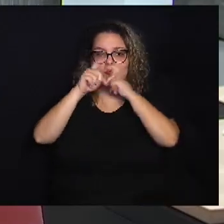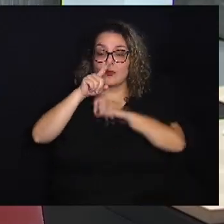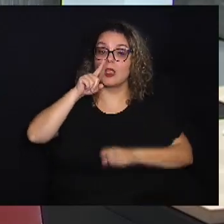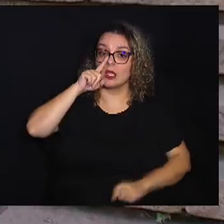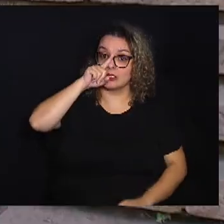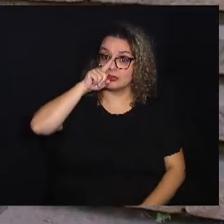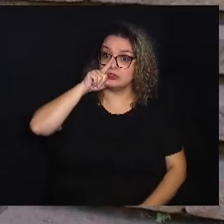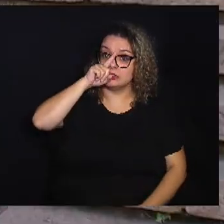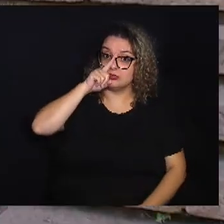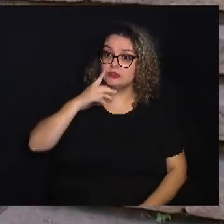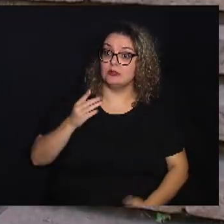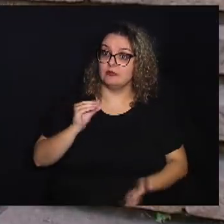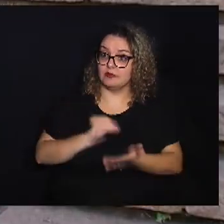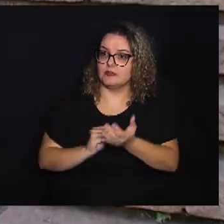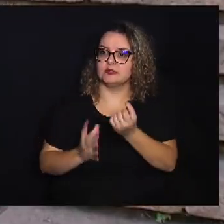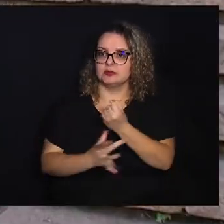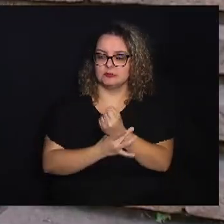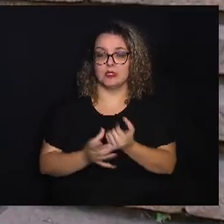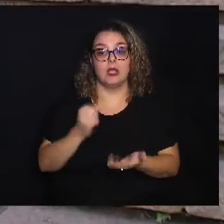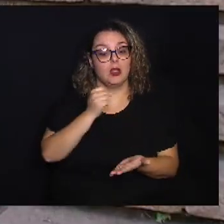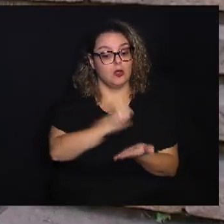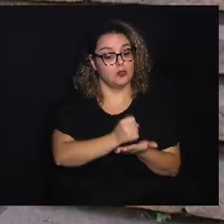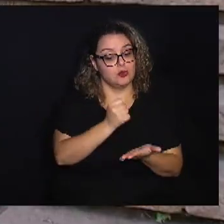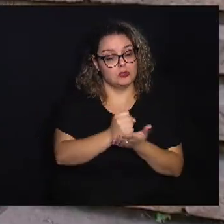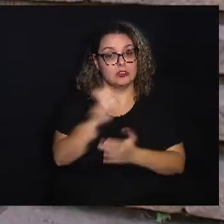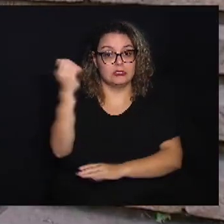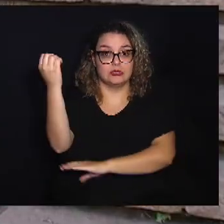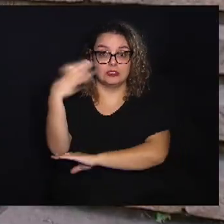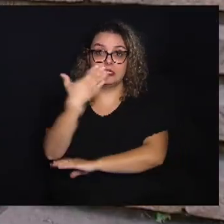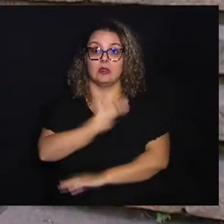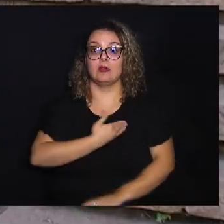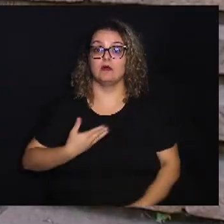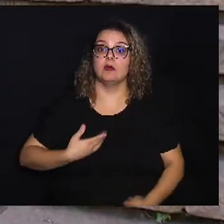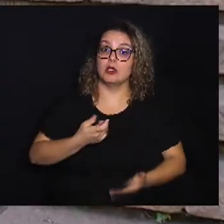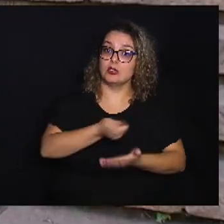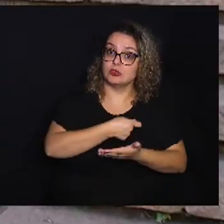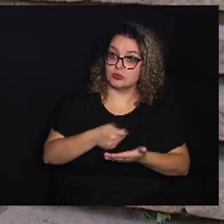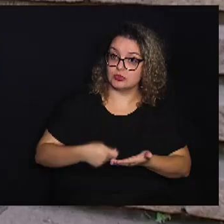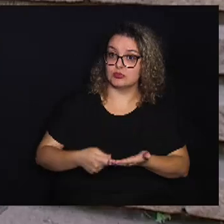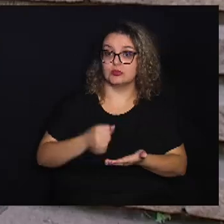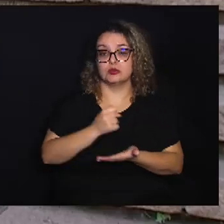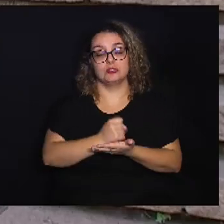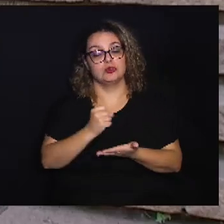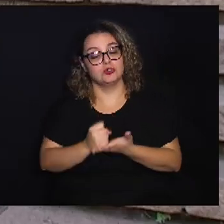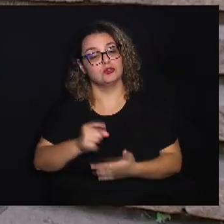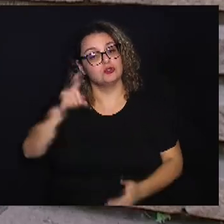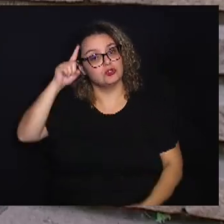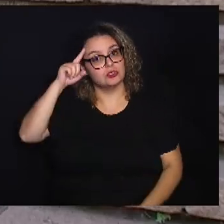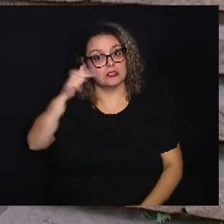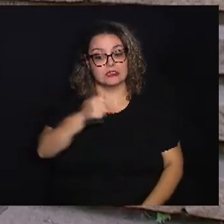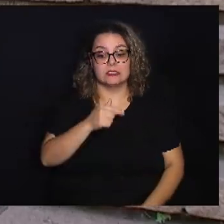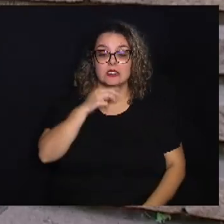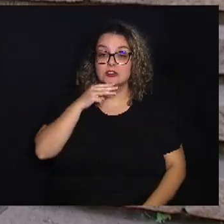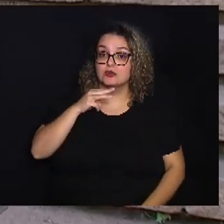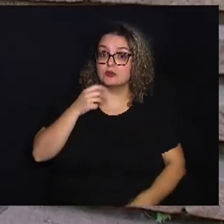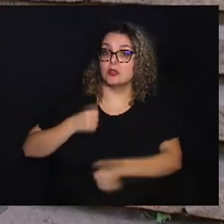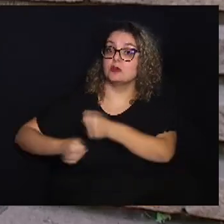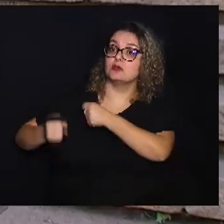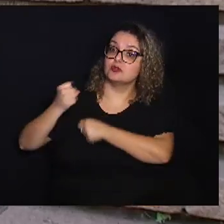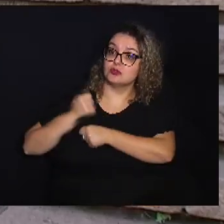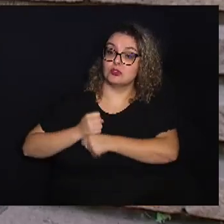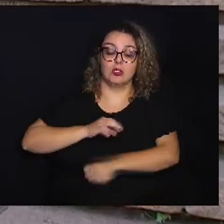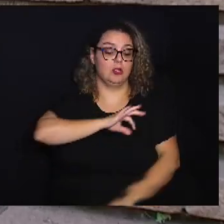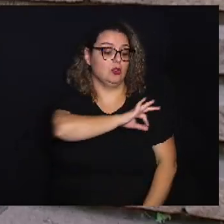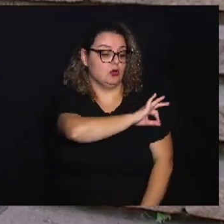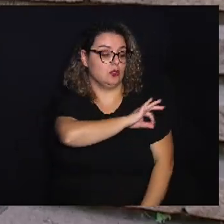de insegurança. O contrato da iluminação pública foi assinado no dia 7 de março do ano passado entre a